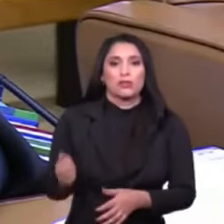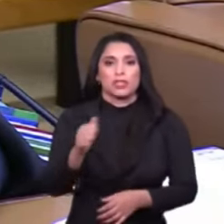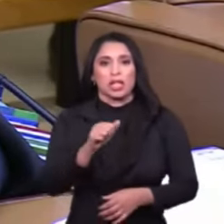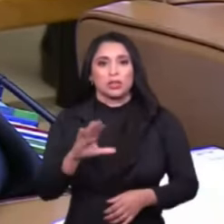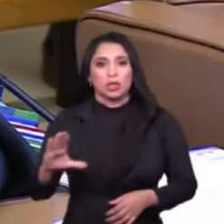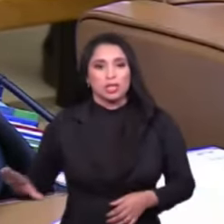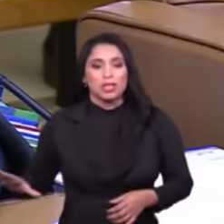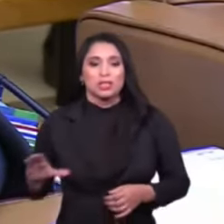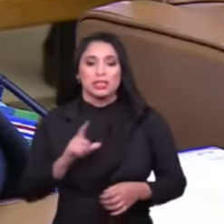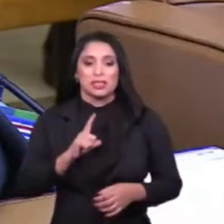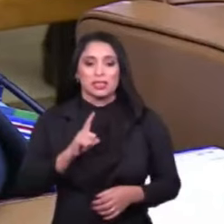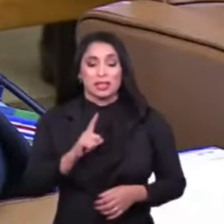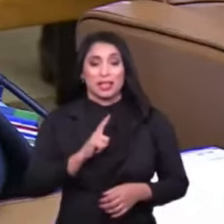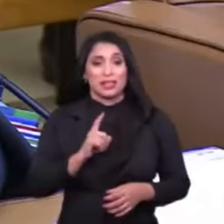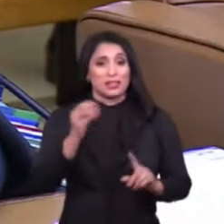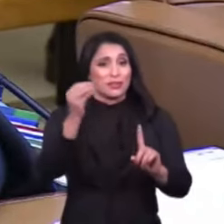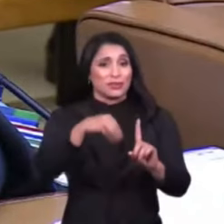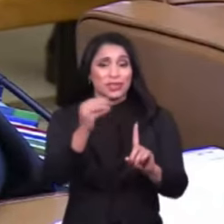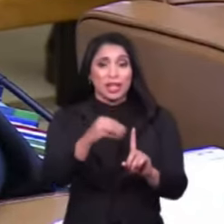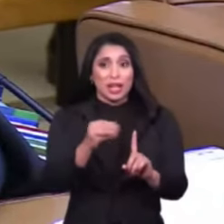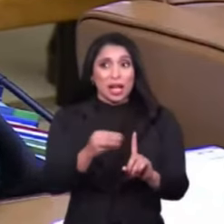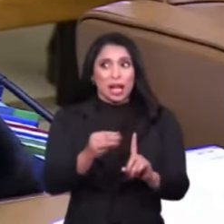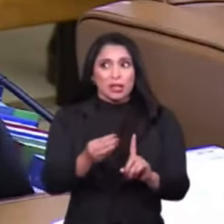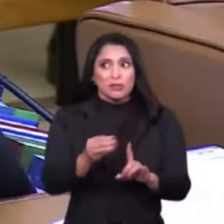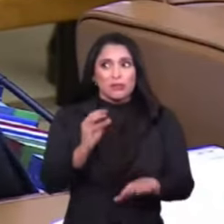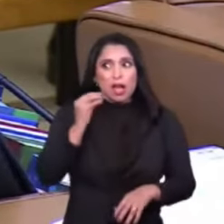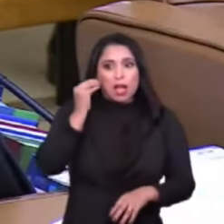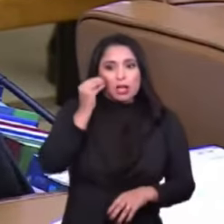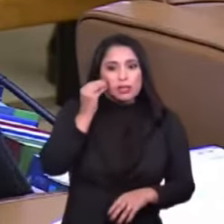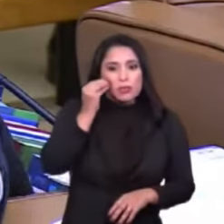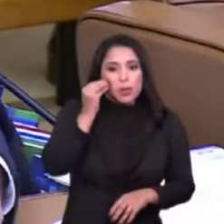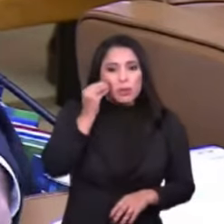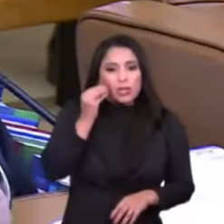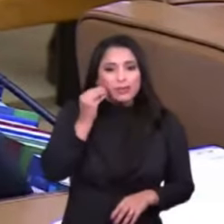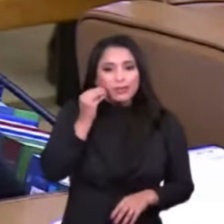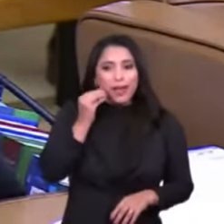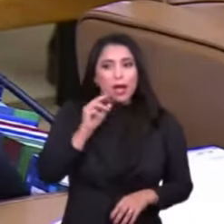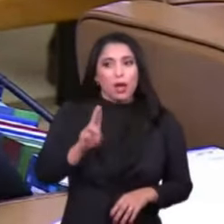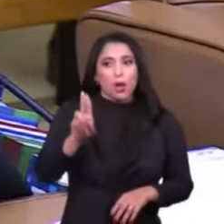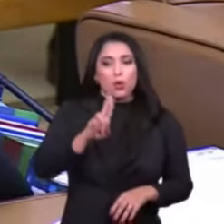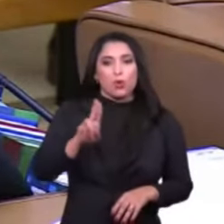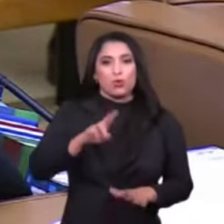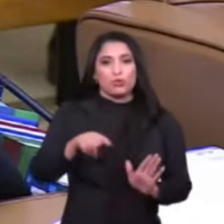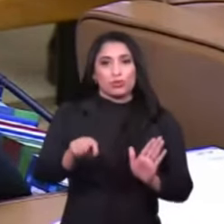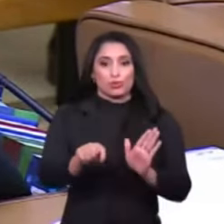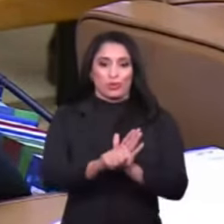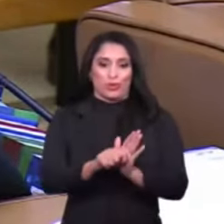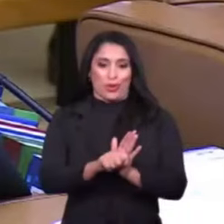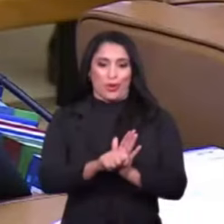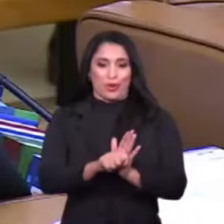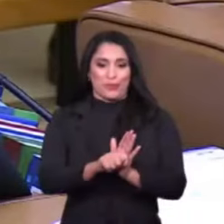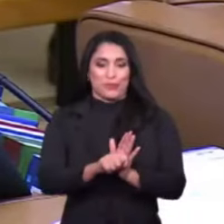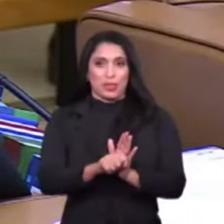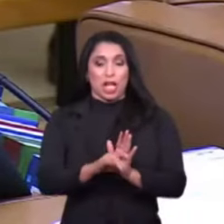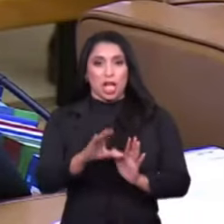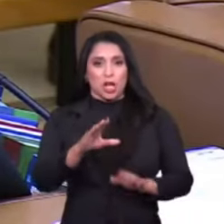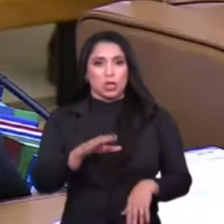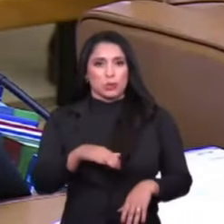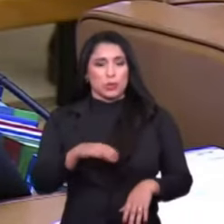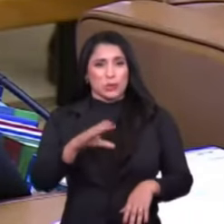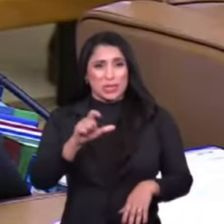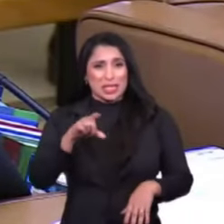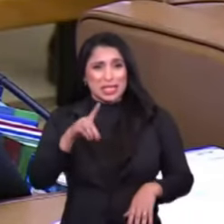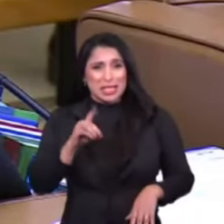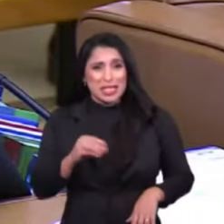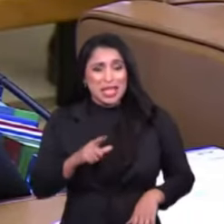podem favorecer a experimentação e a manutenção do uso de substâncias. Quanto mais cedo e